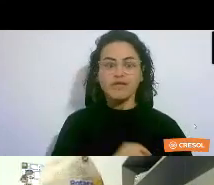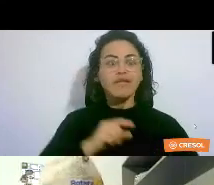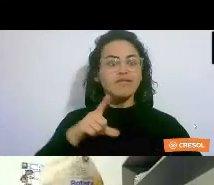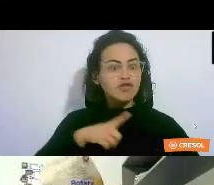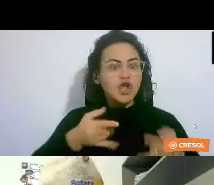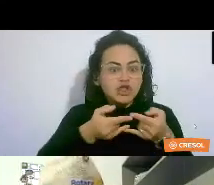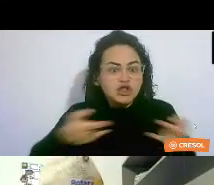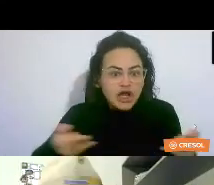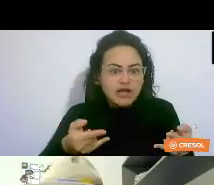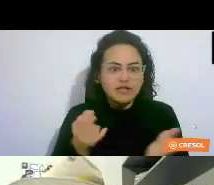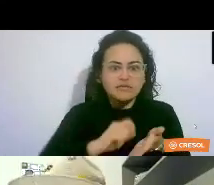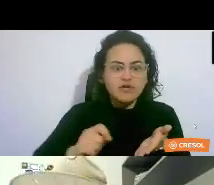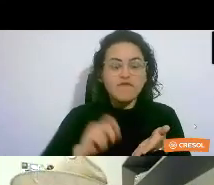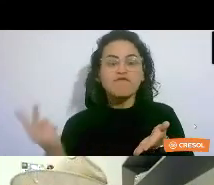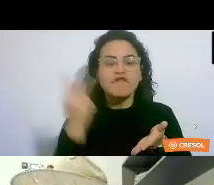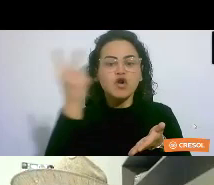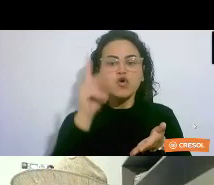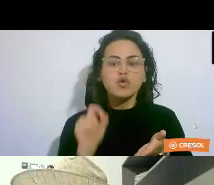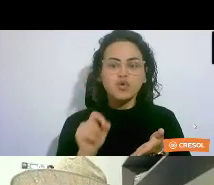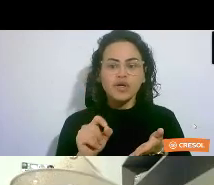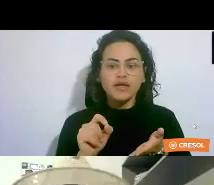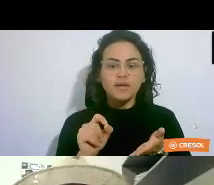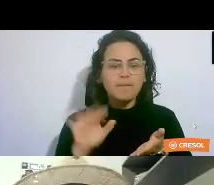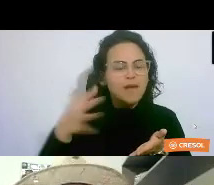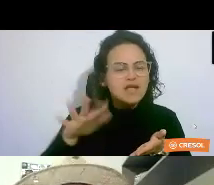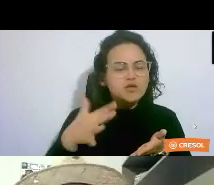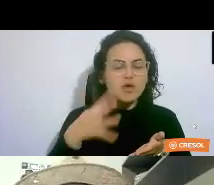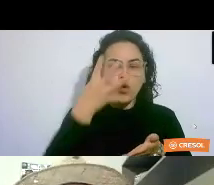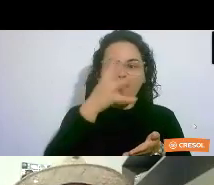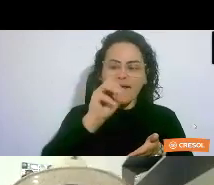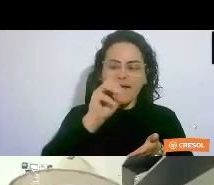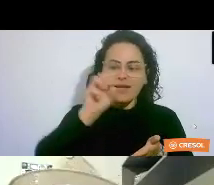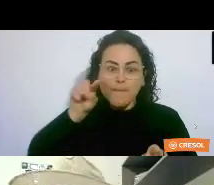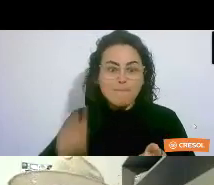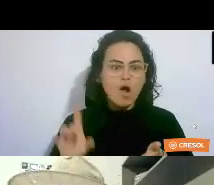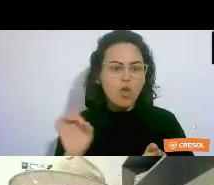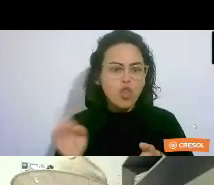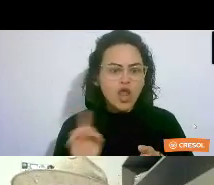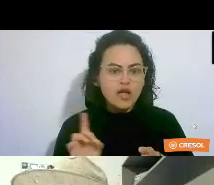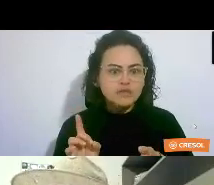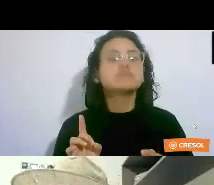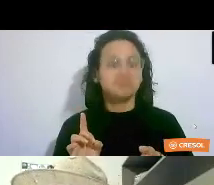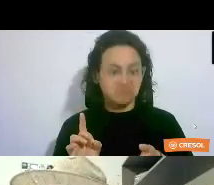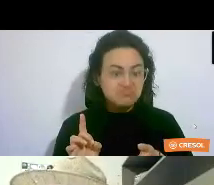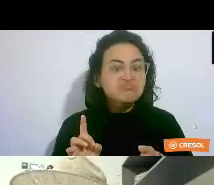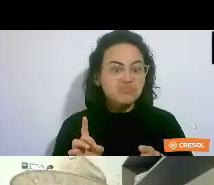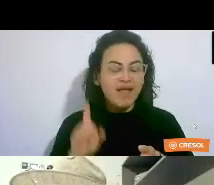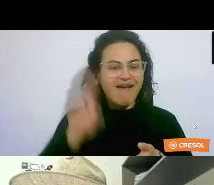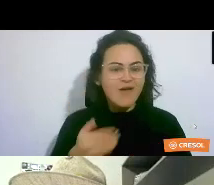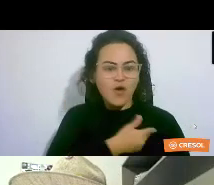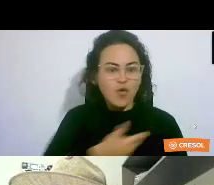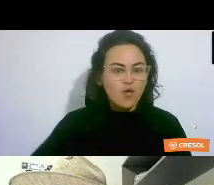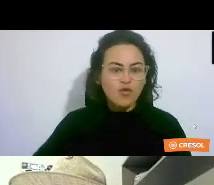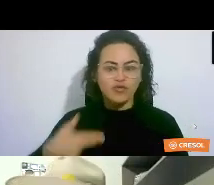valor oferecido significava aproximadamente $40 mil. Era um cheque do governador Neve